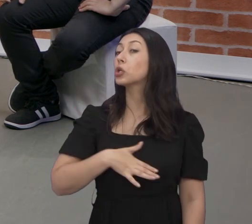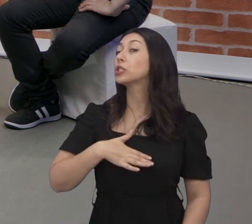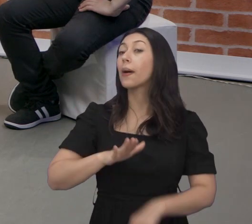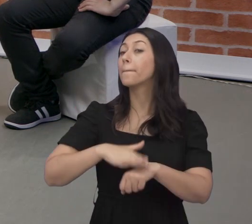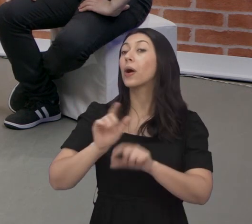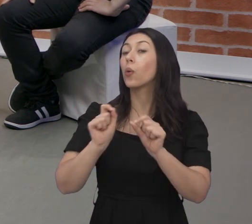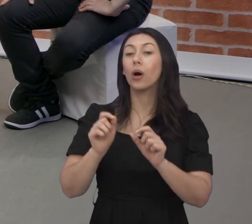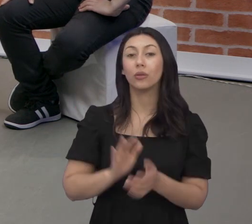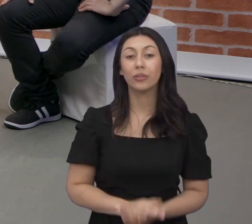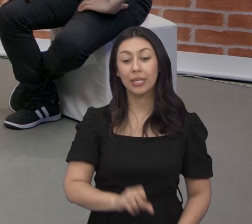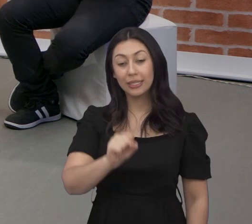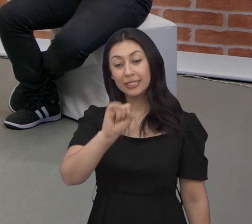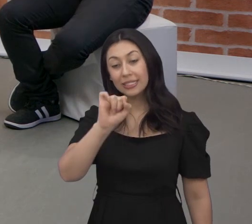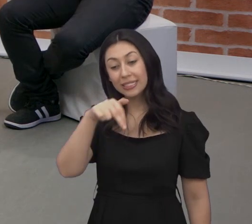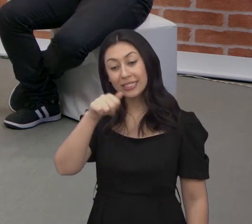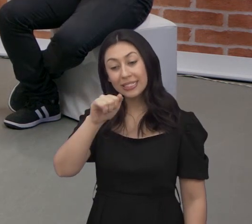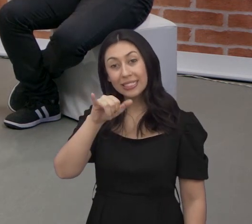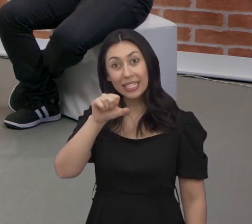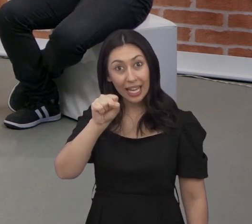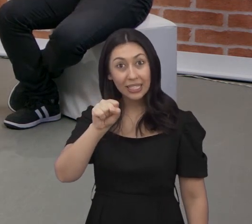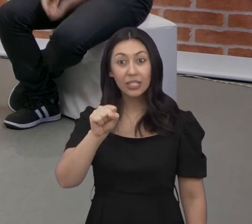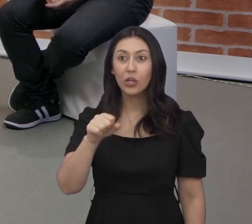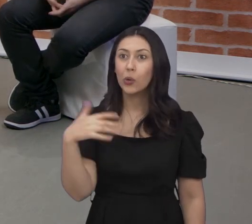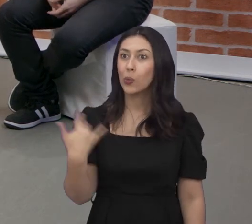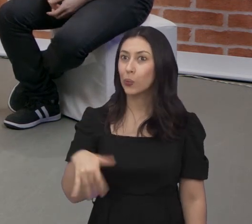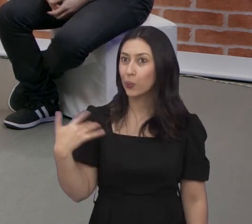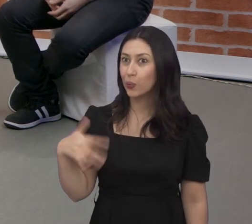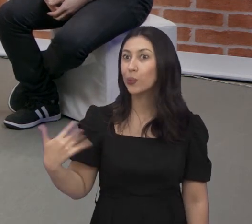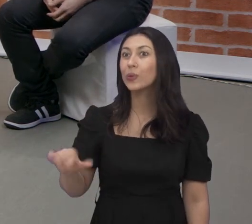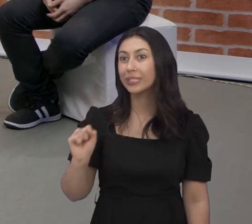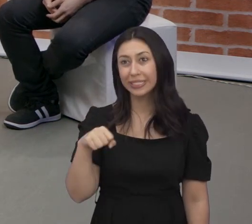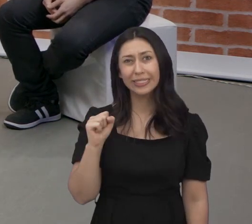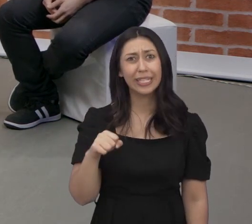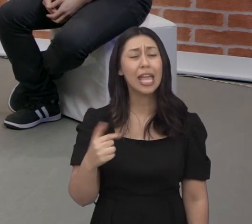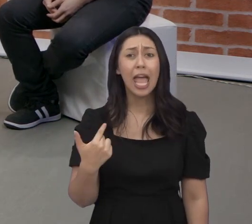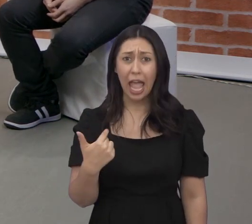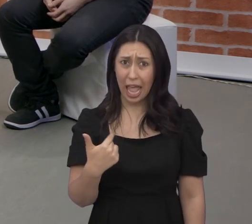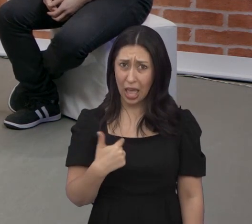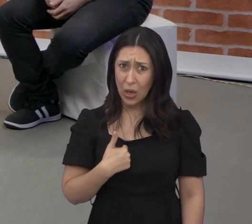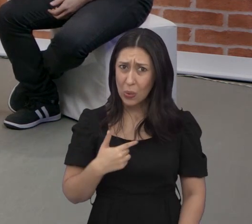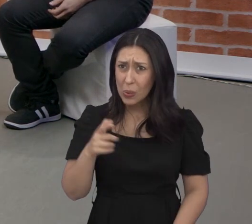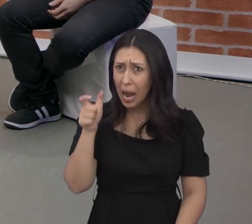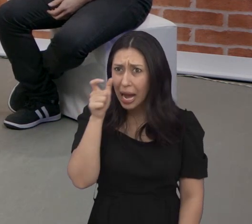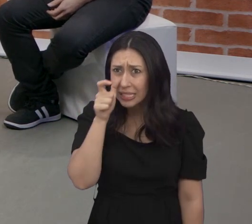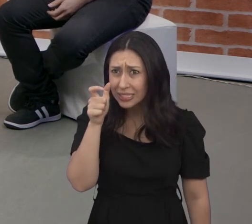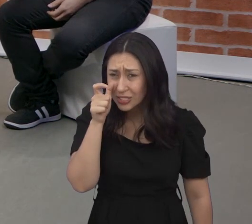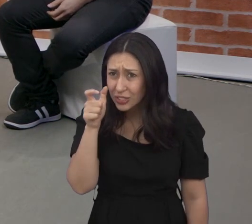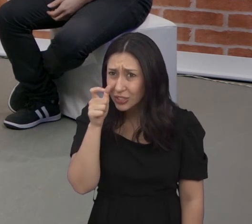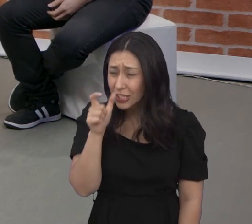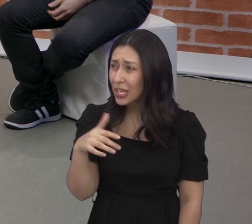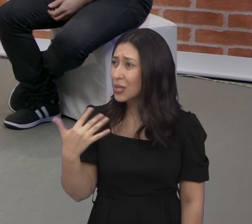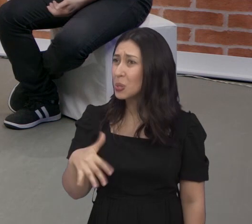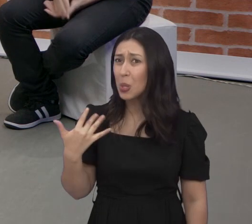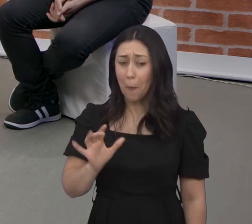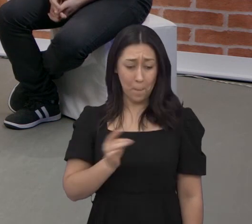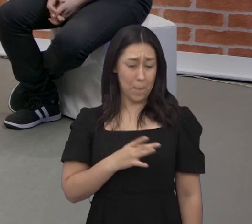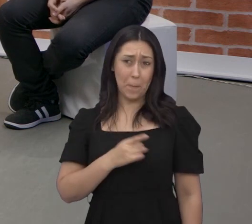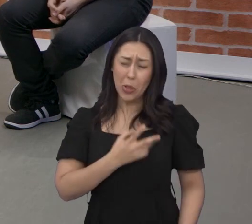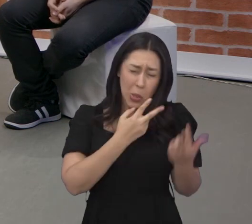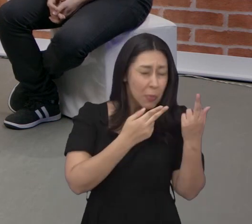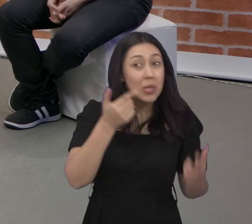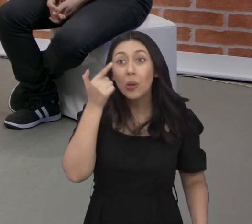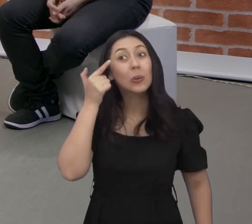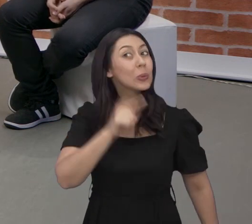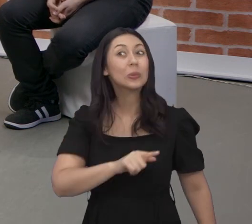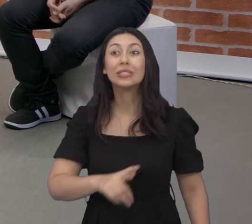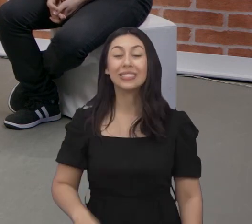que eu mais gosto? Sinais. Nossa, Sinais é incrível. Sinais é ótimo. Sinais foi responsável por me tirar o sono por bom tempo da